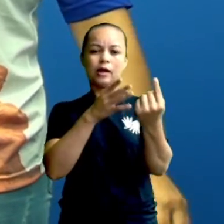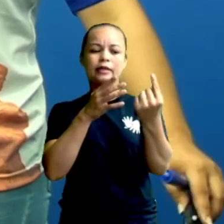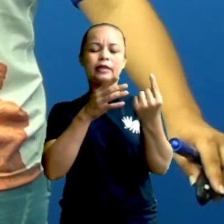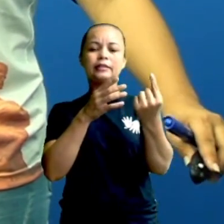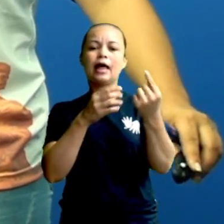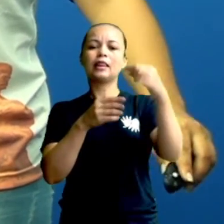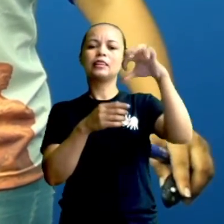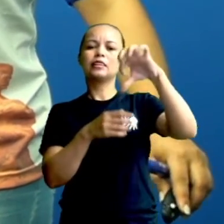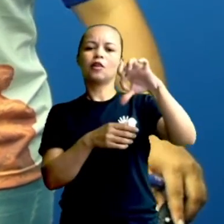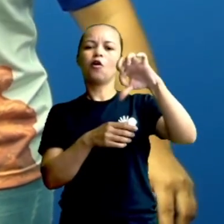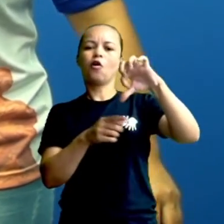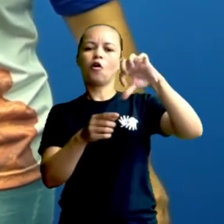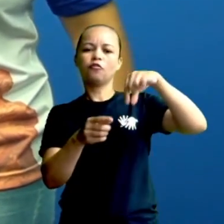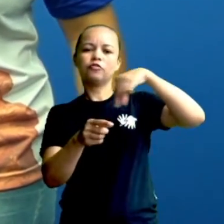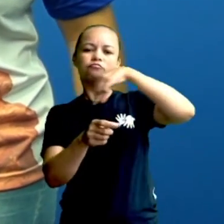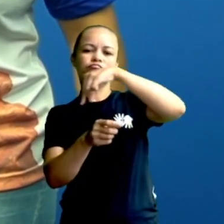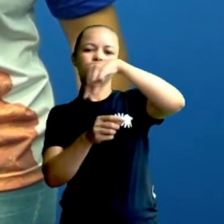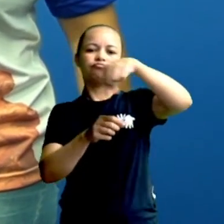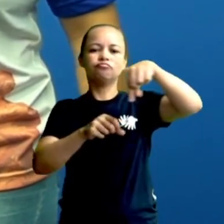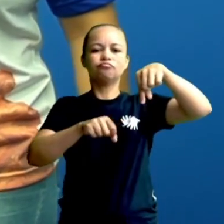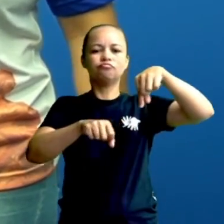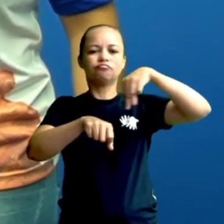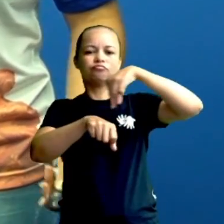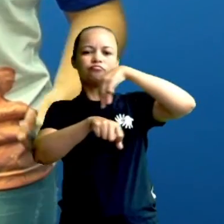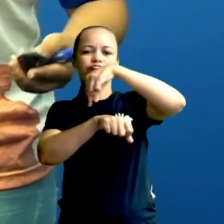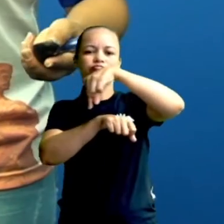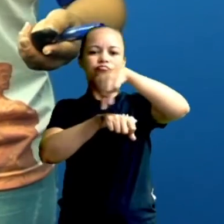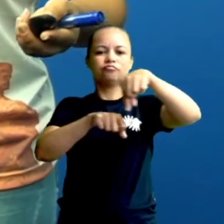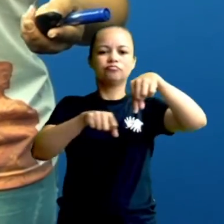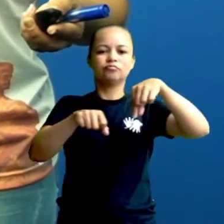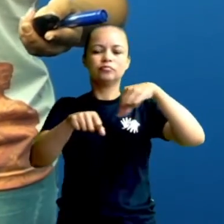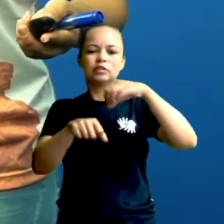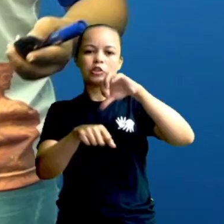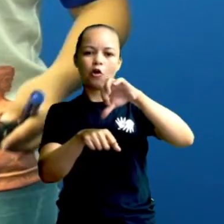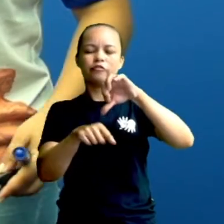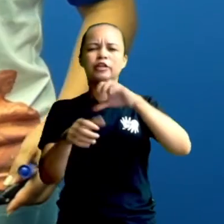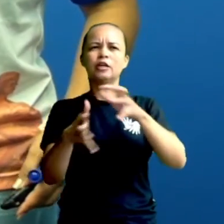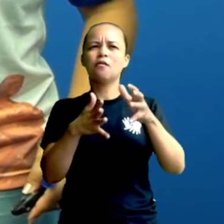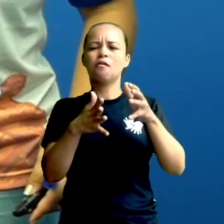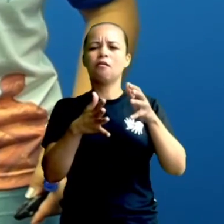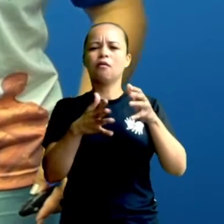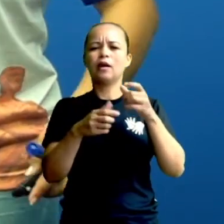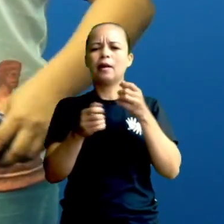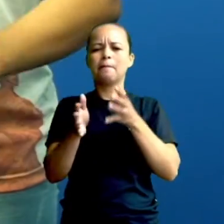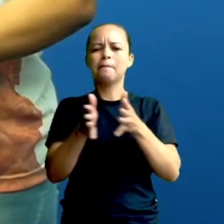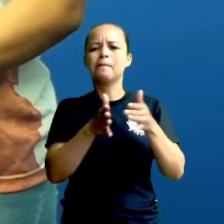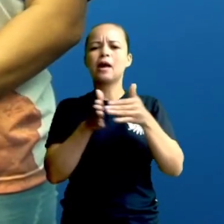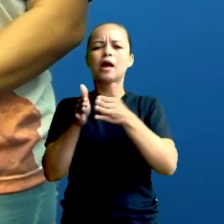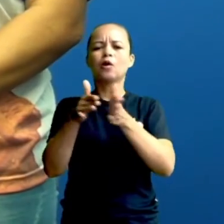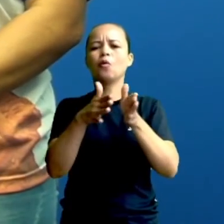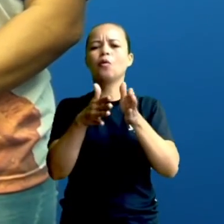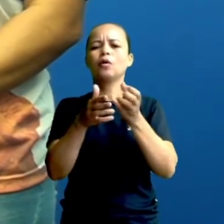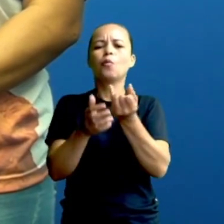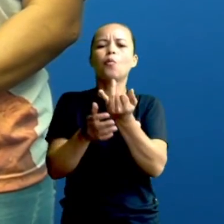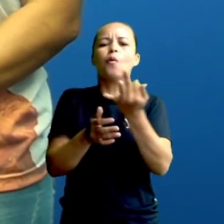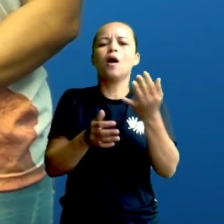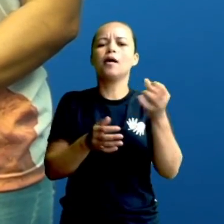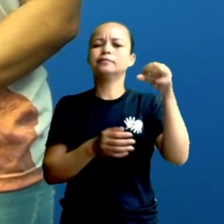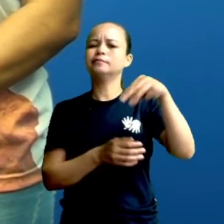9 voltas ao redor dessa praça, ela percorre quantos